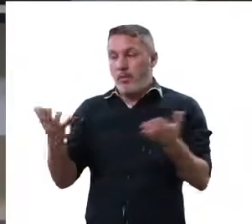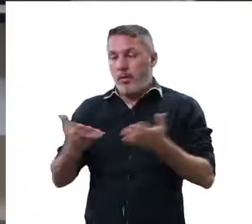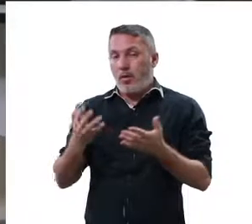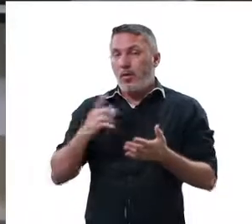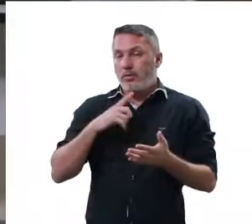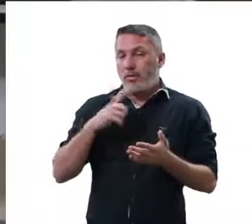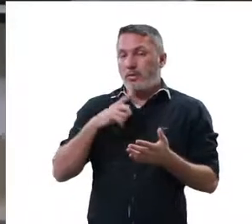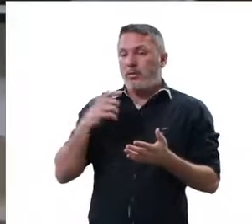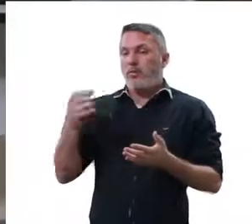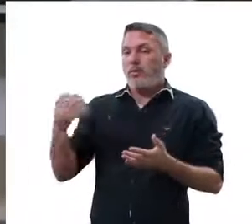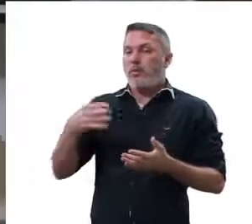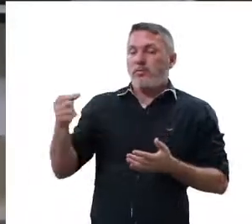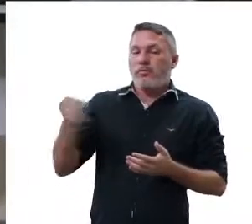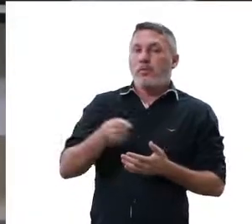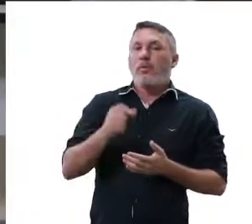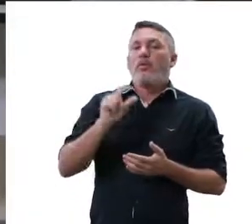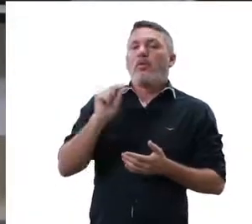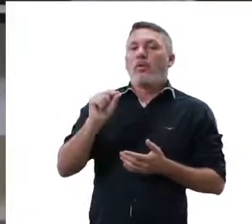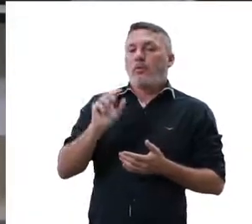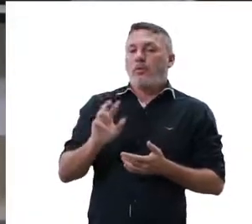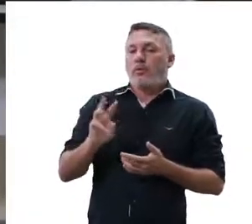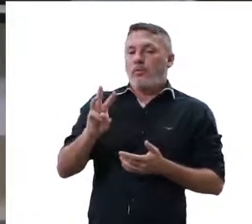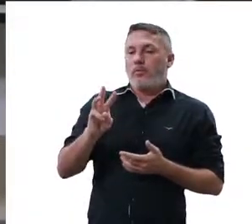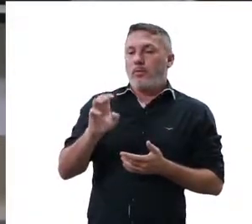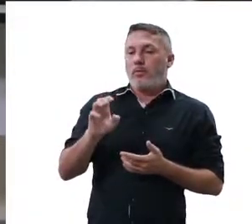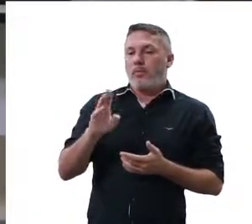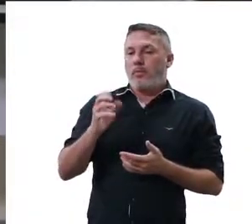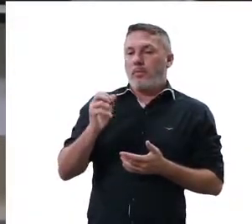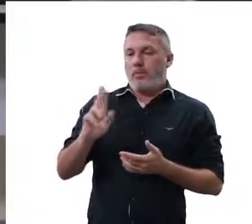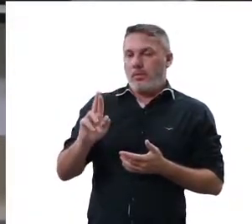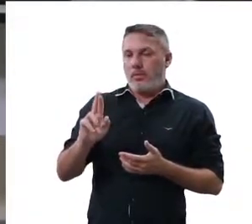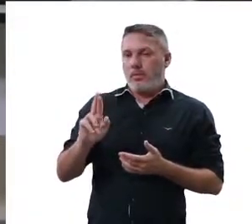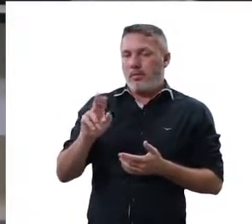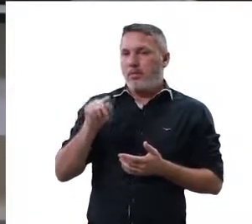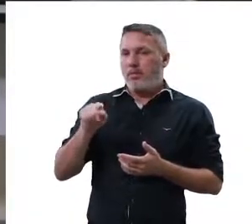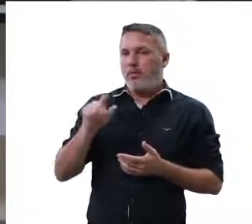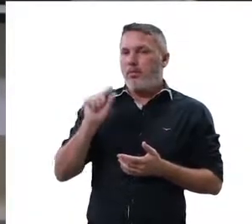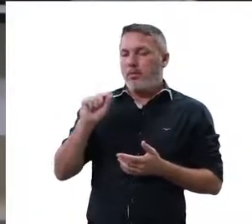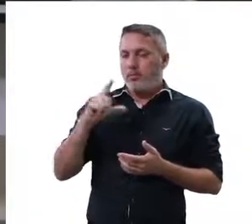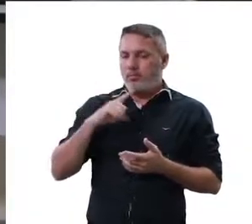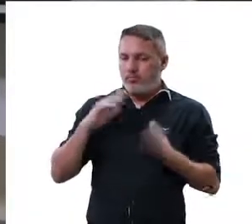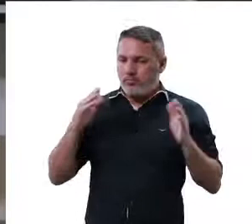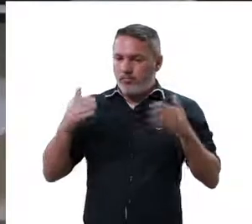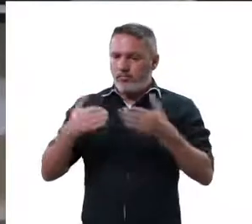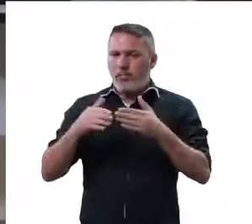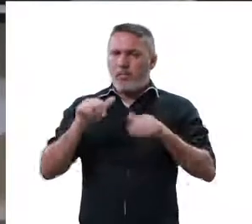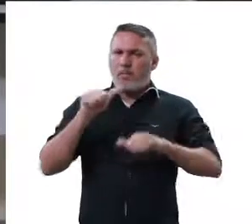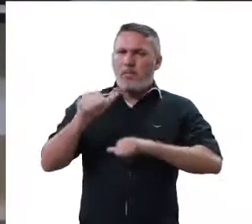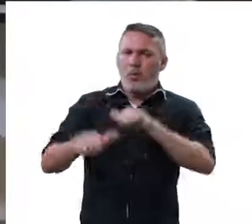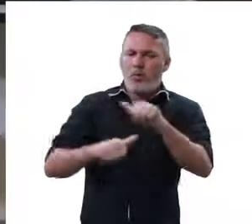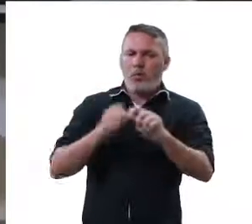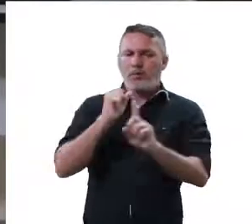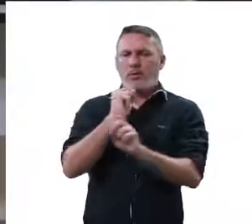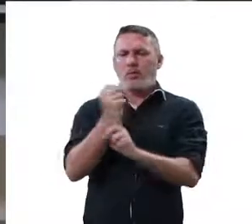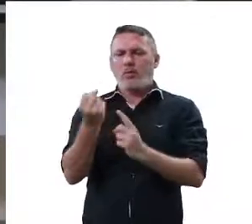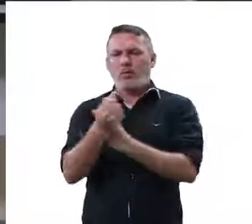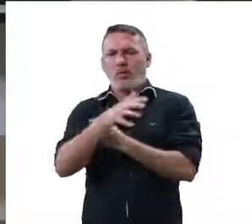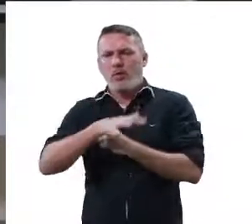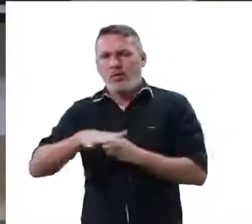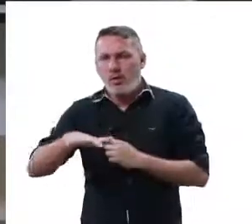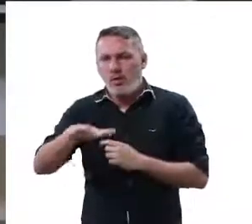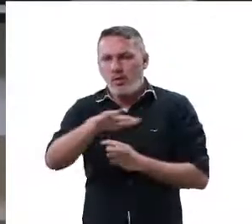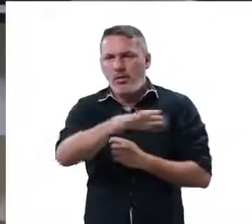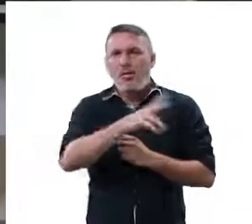1883. Nós agora temos o Max Weber, né, que vai falar sobre essas mudanças sociais,